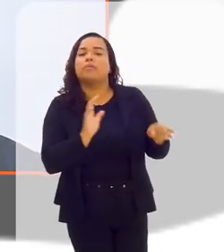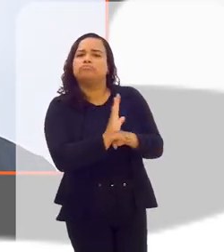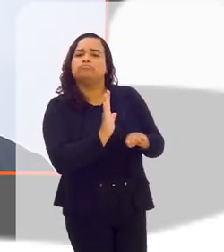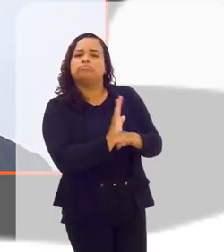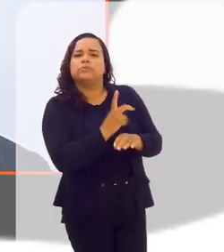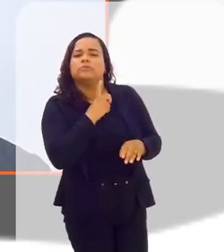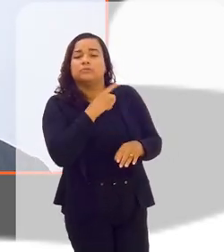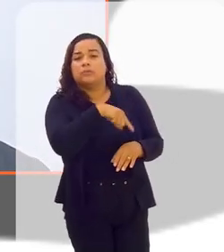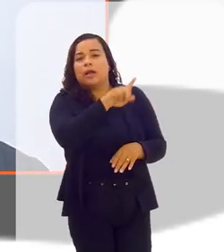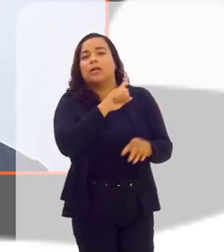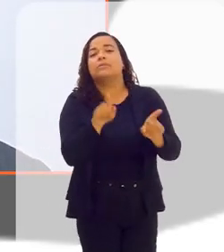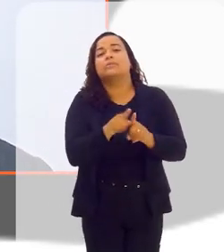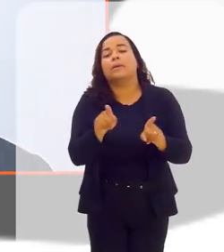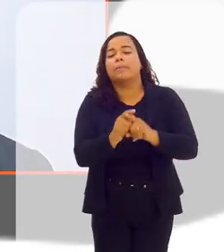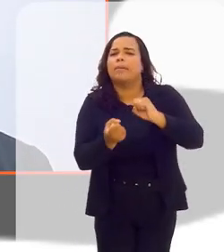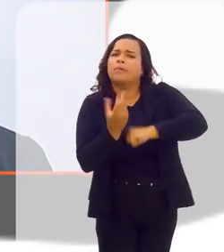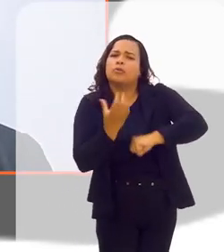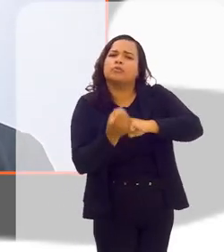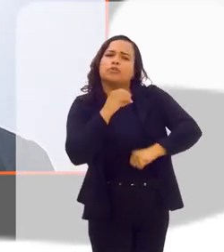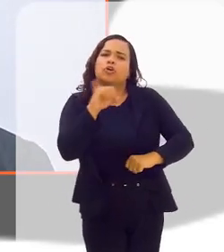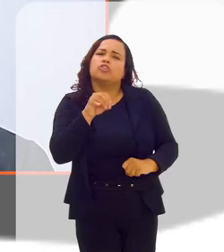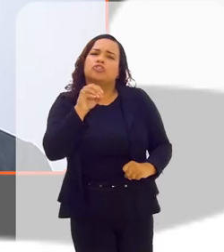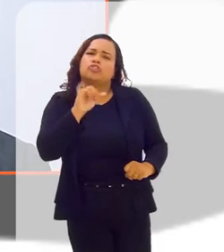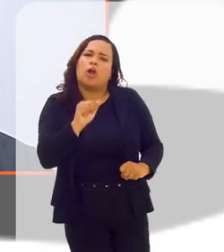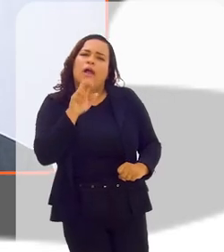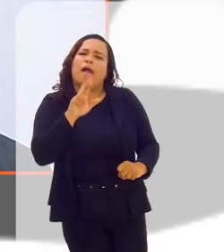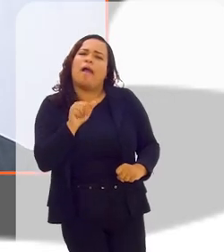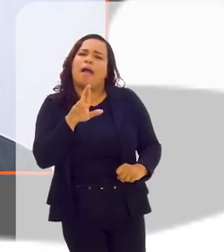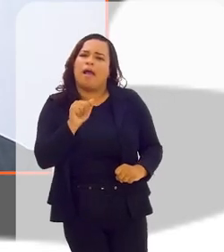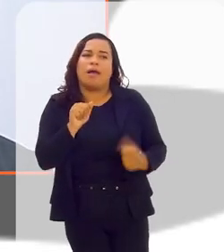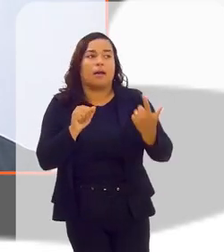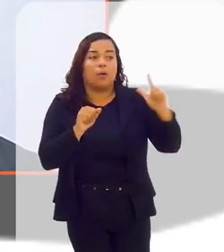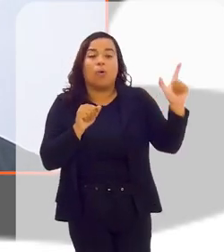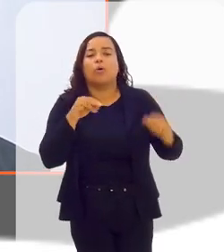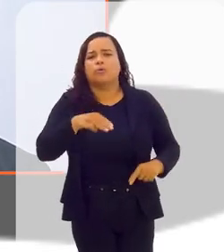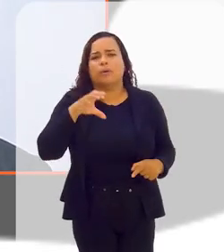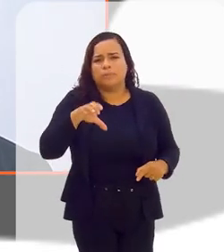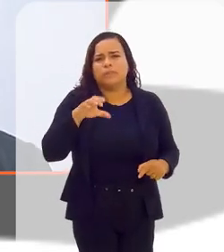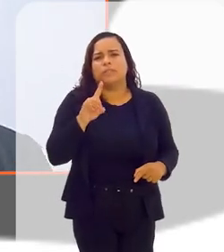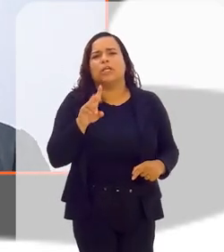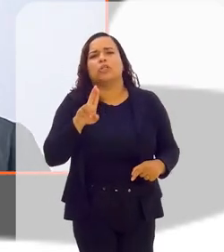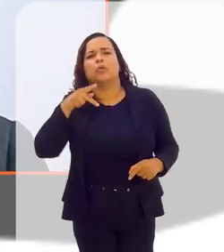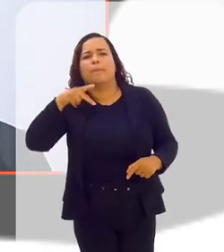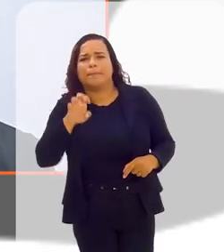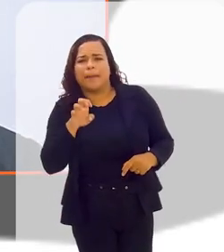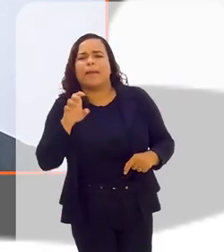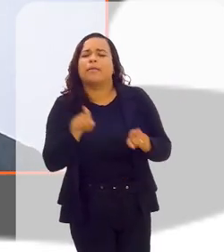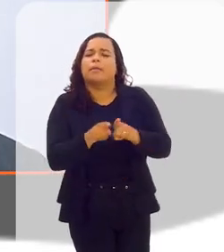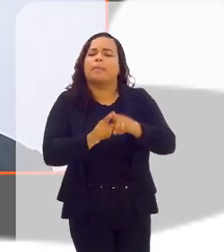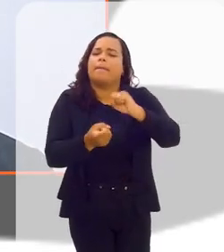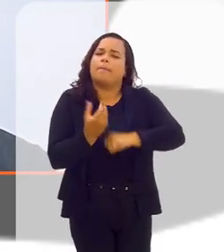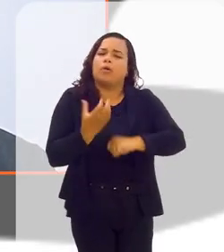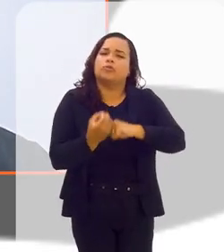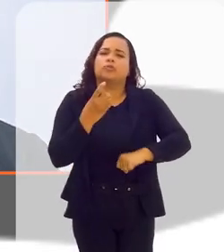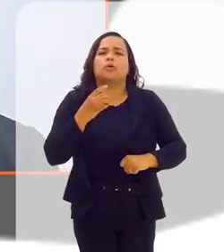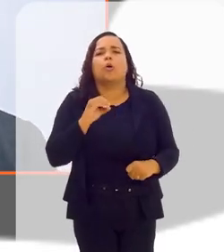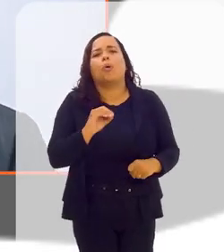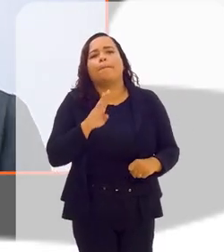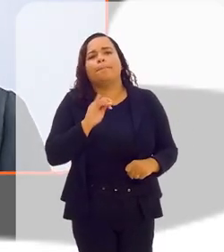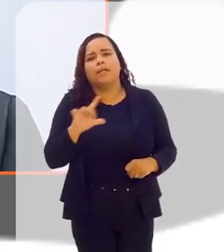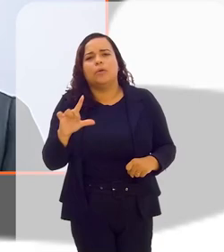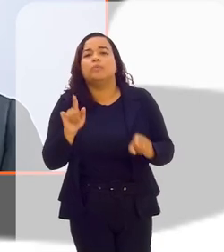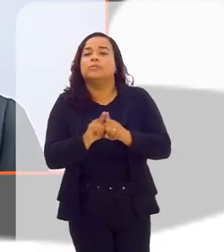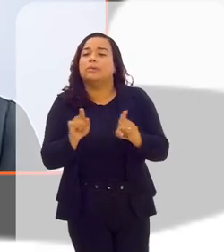uma produtora chamada Joia Rara, com outro MC, que é o MC do P, junto com o produtor Will, e